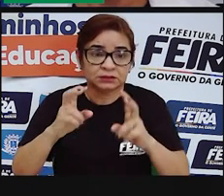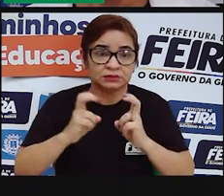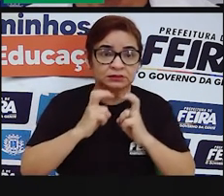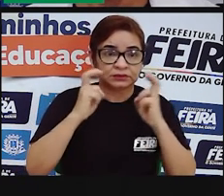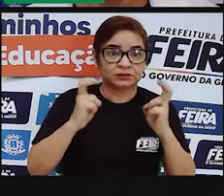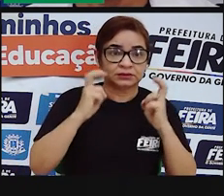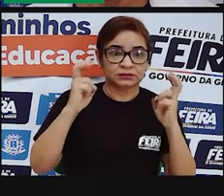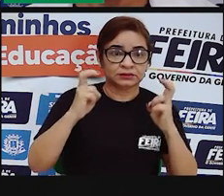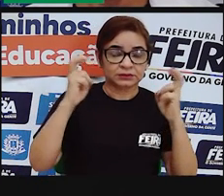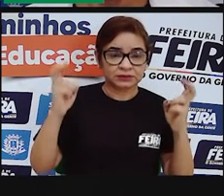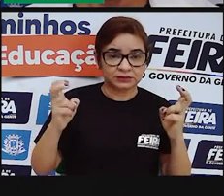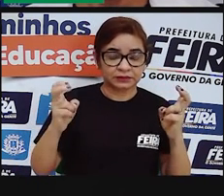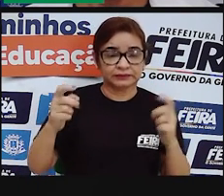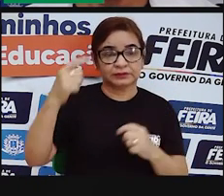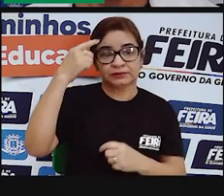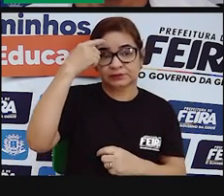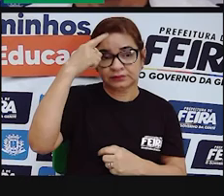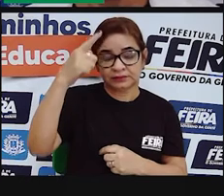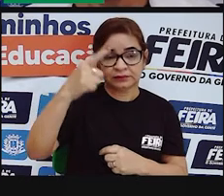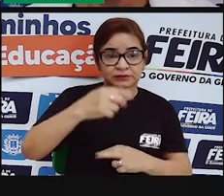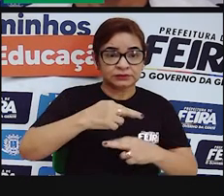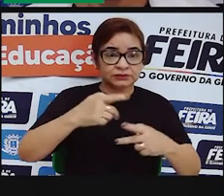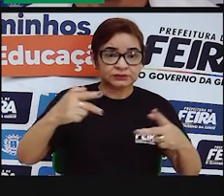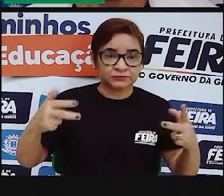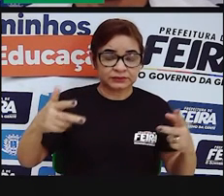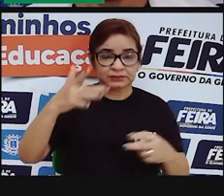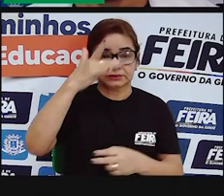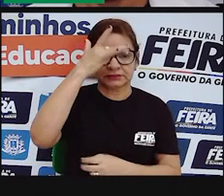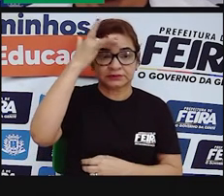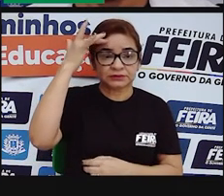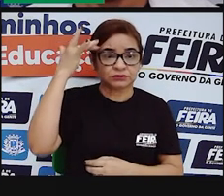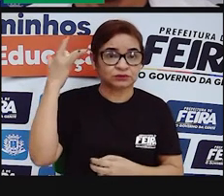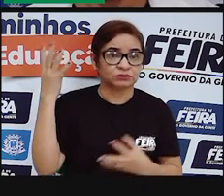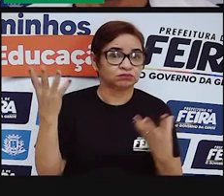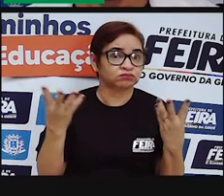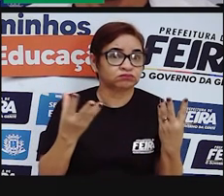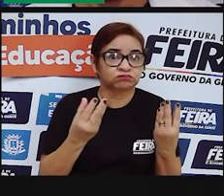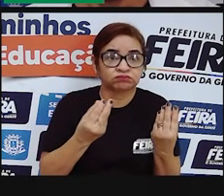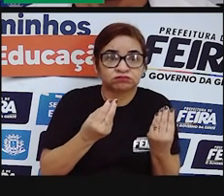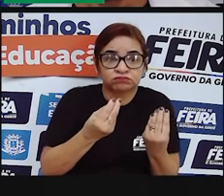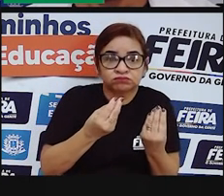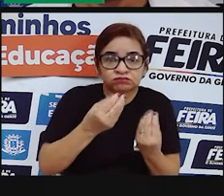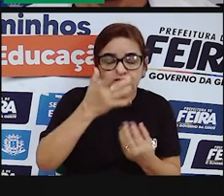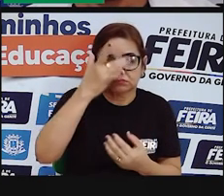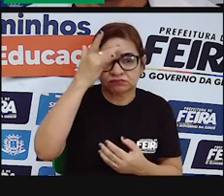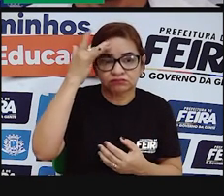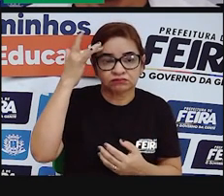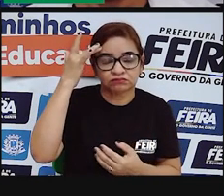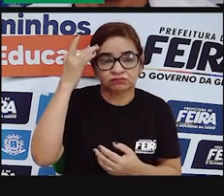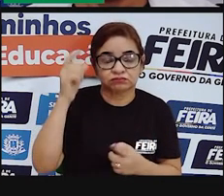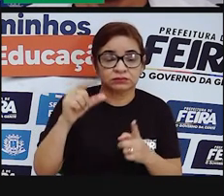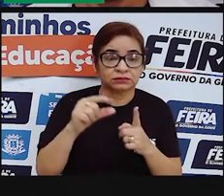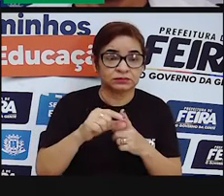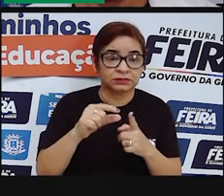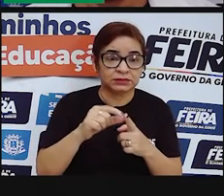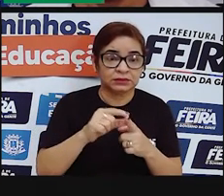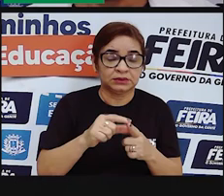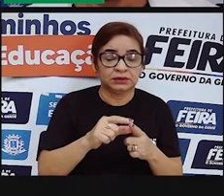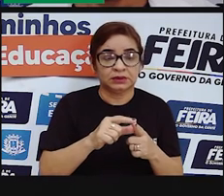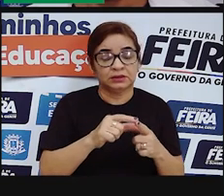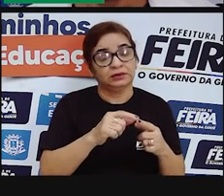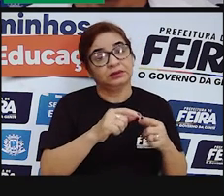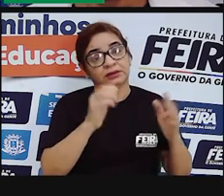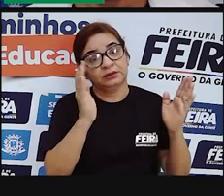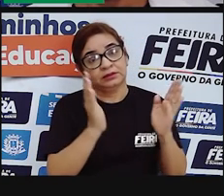um. Né? Uma multidão são muitas pessoas juntas. Então, a palavra aplaudiam